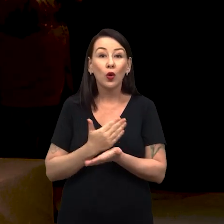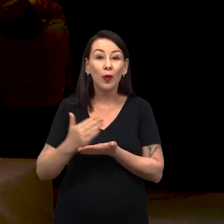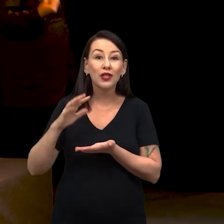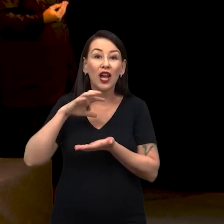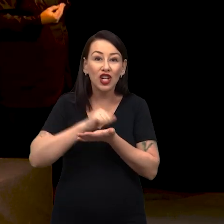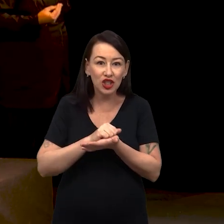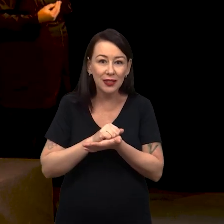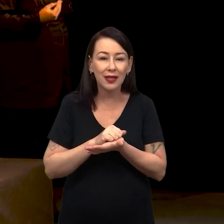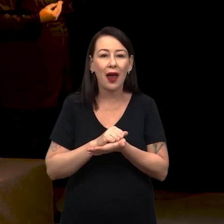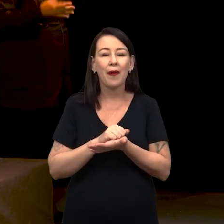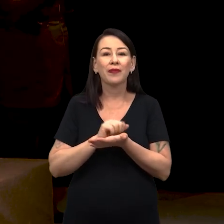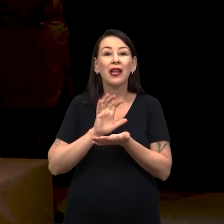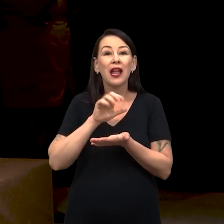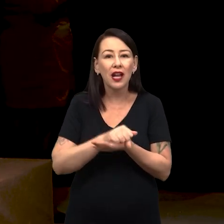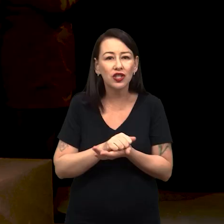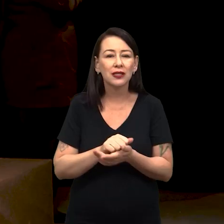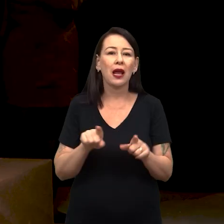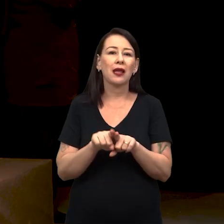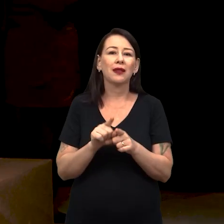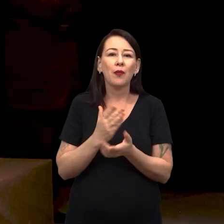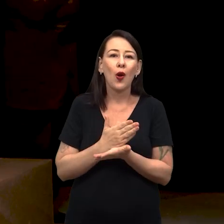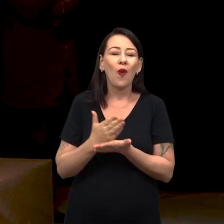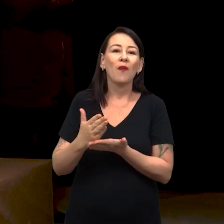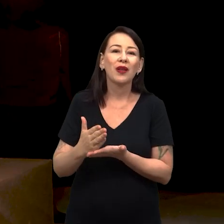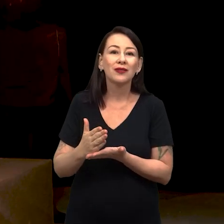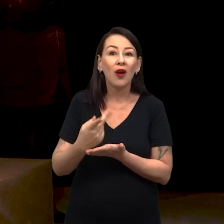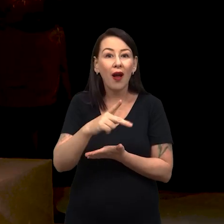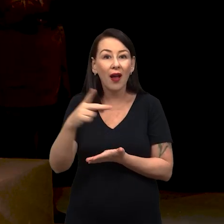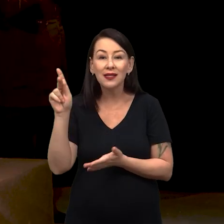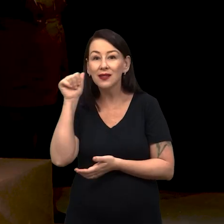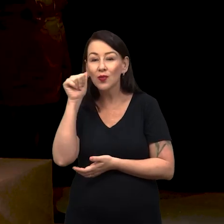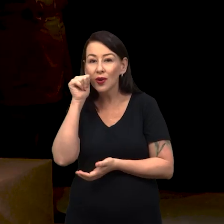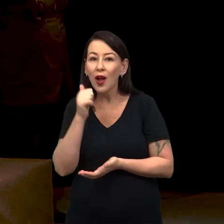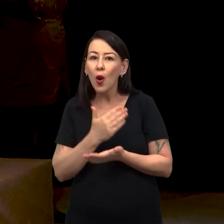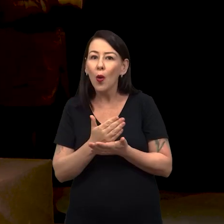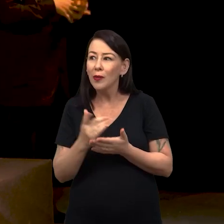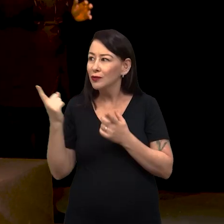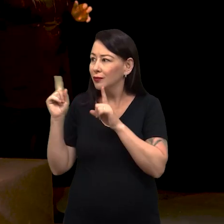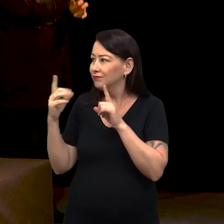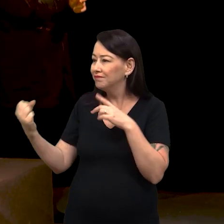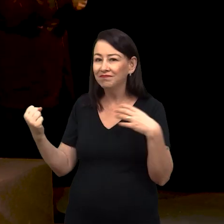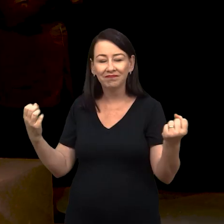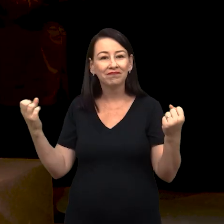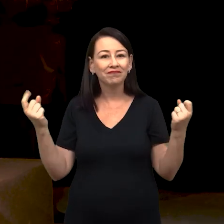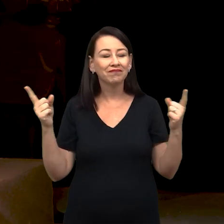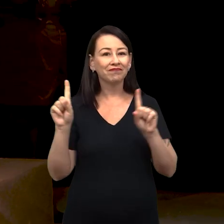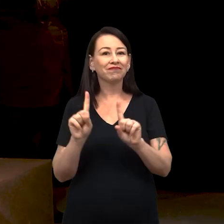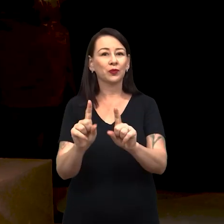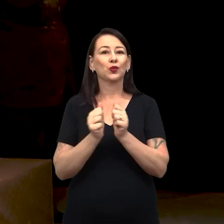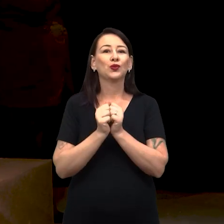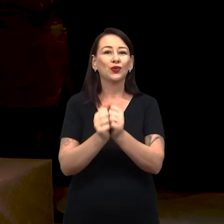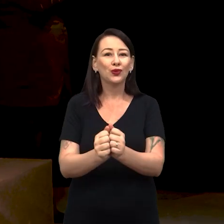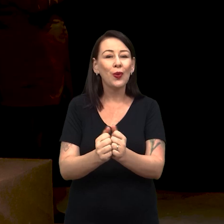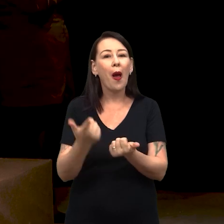esse repertório e também fazer espetáculos com isso, essas mulheres começaram a ir junto comigo.